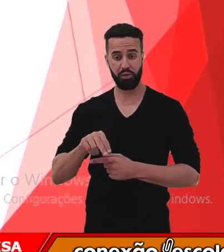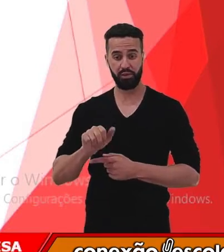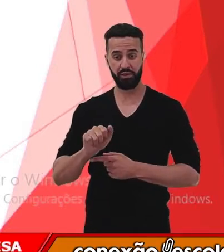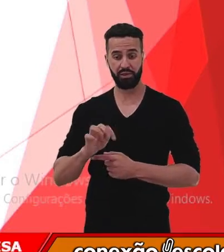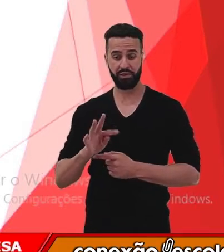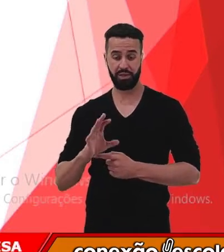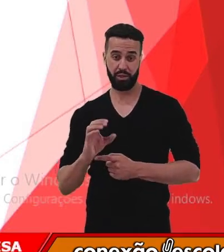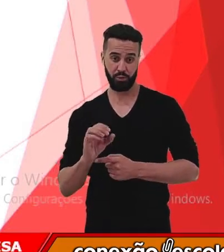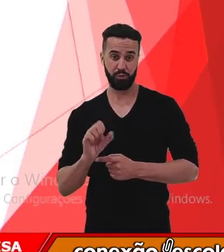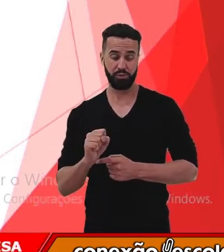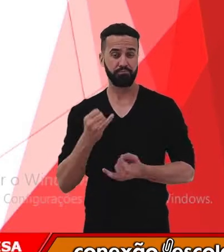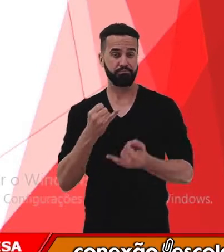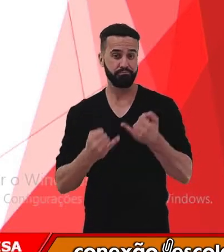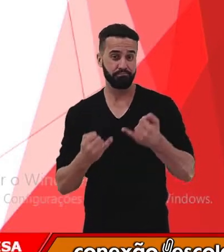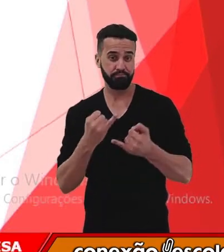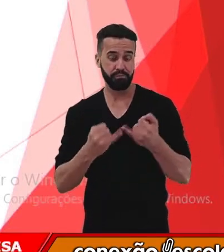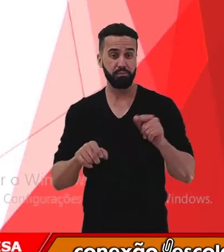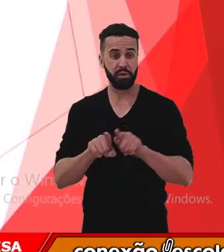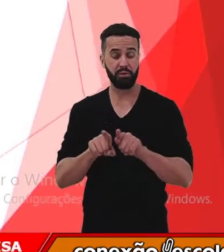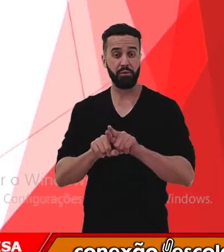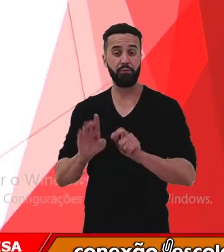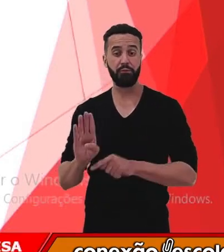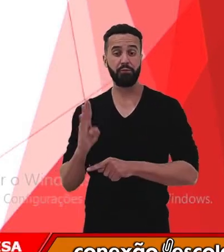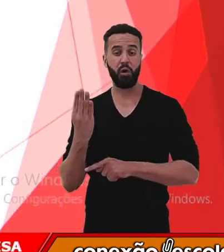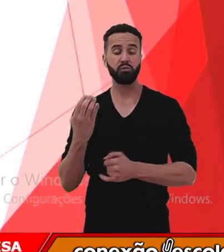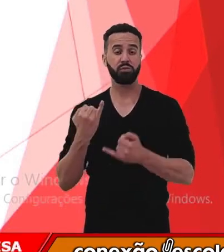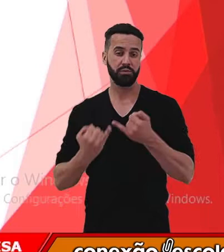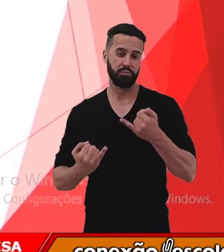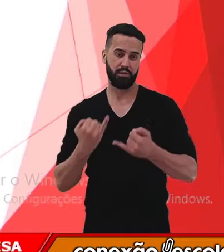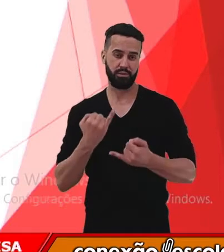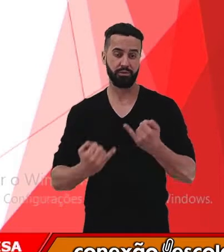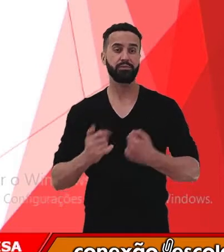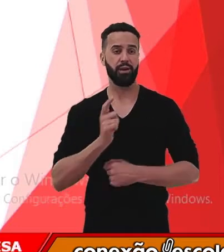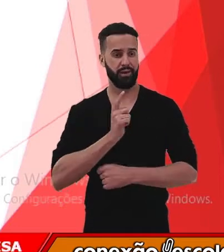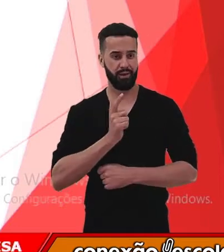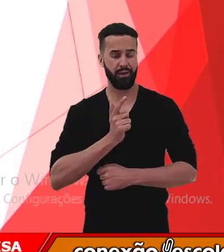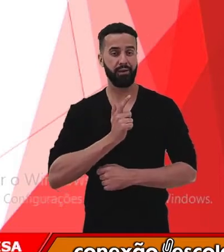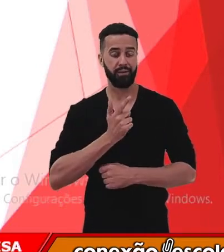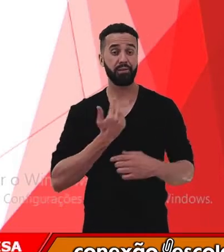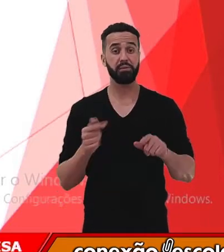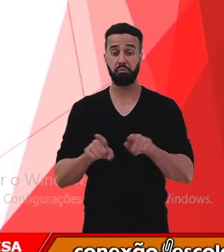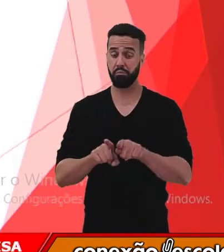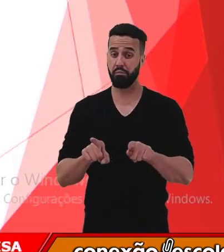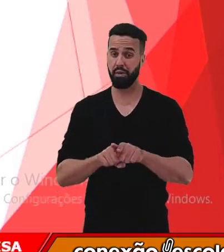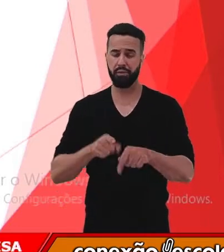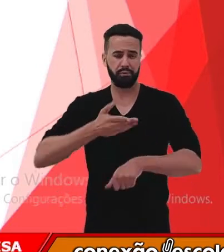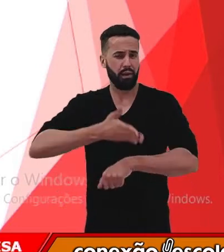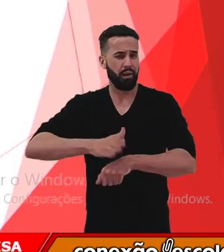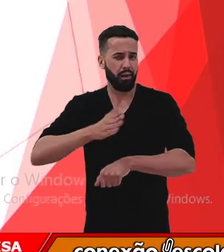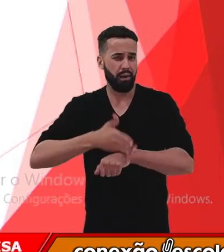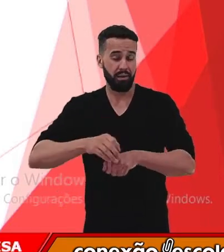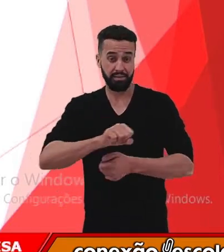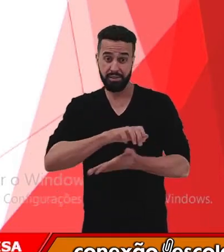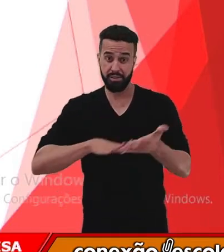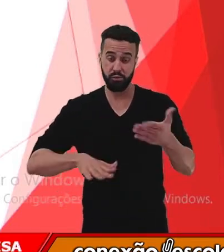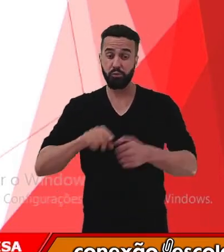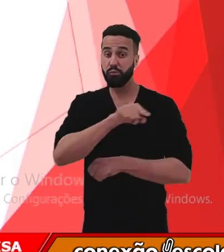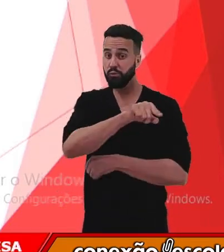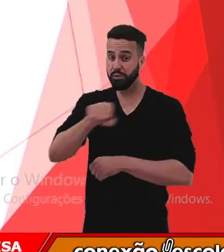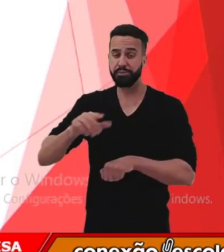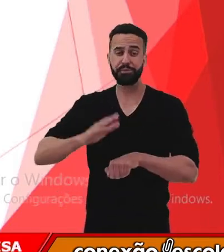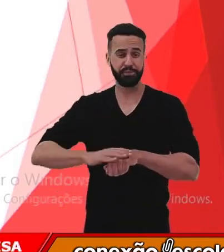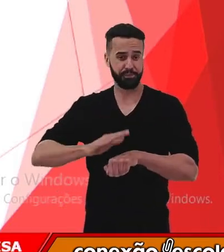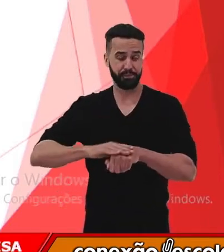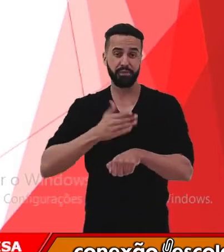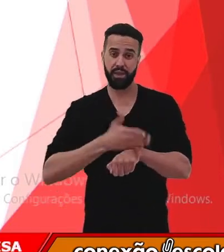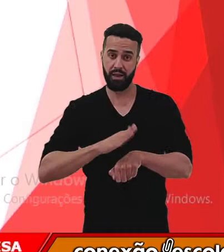os falsos cognatos também e, por fim, um exercício para vocês praticarem,